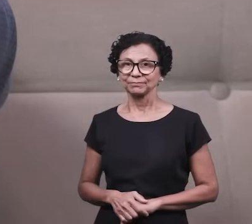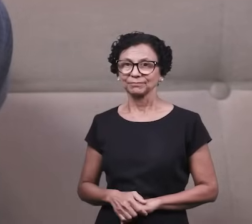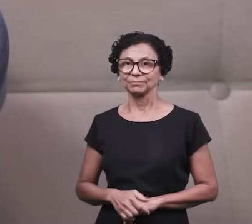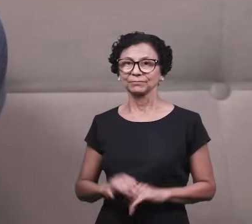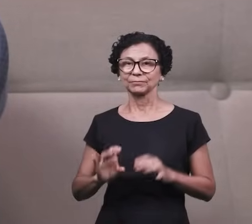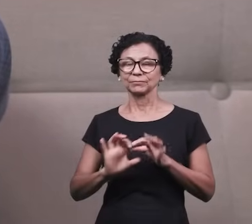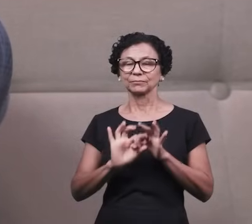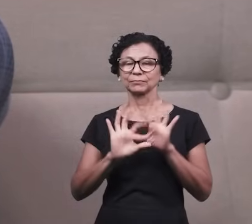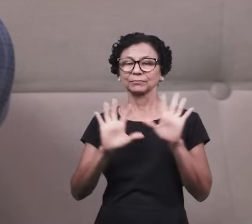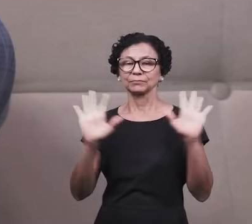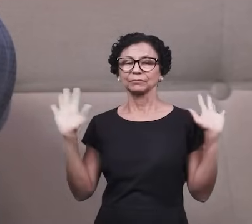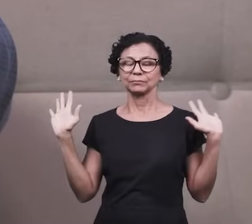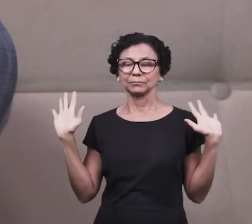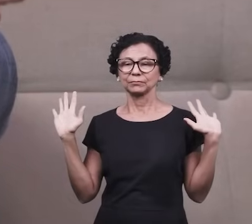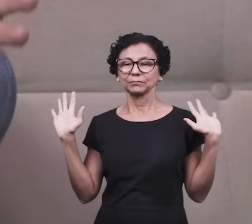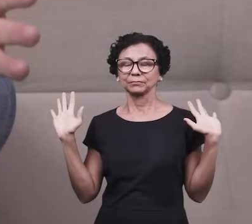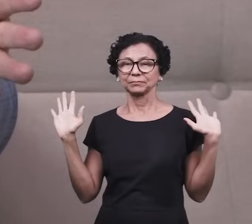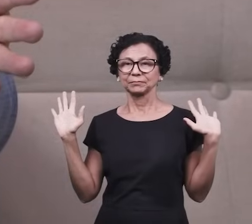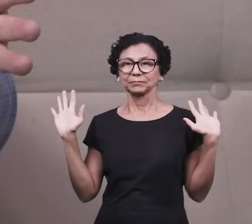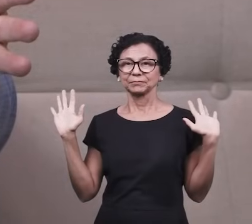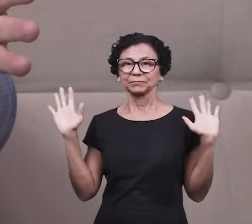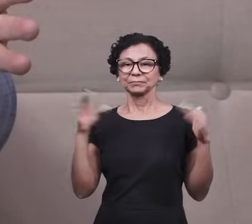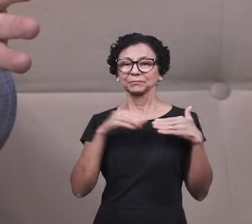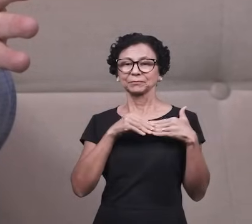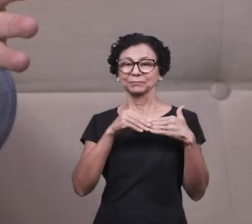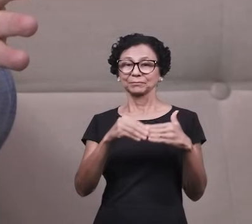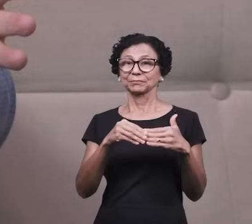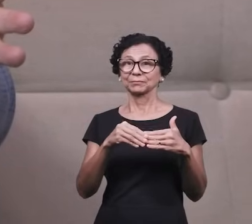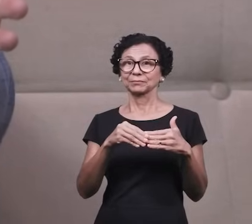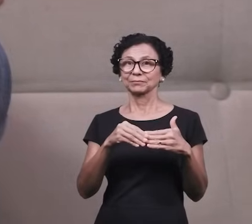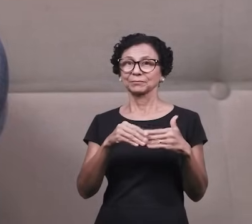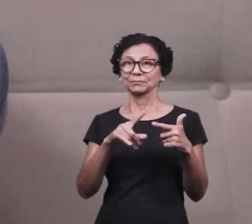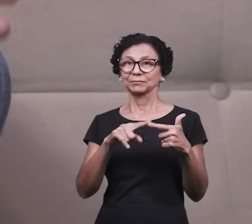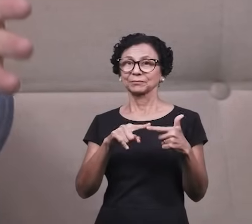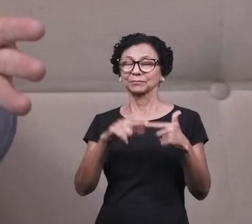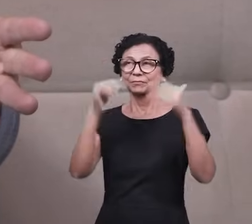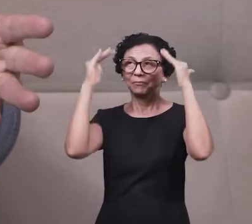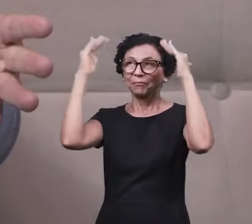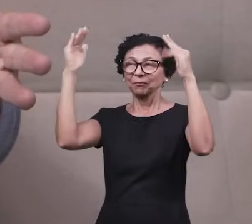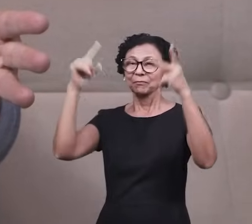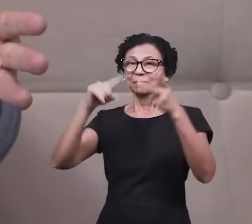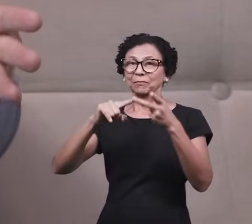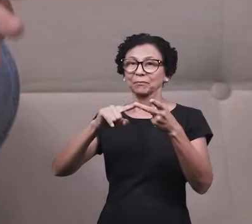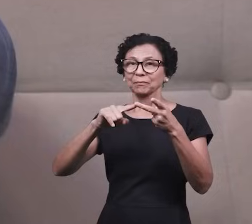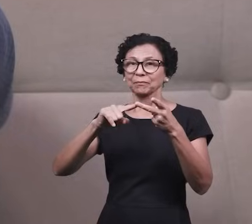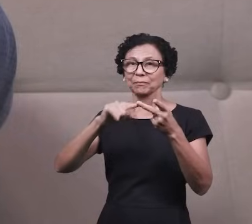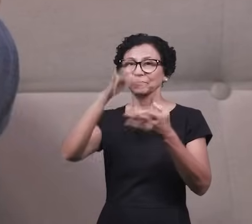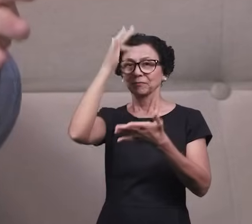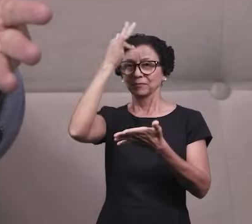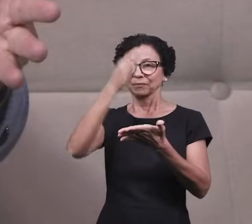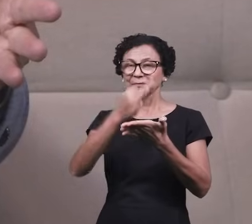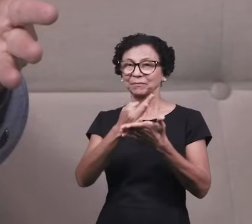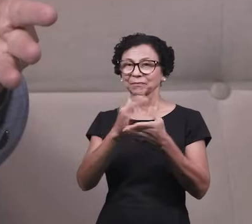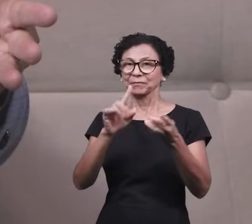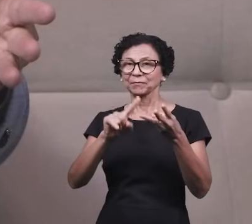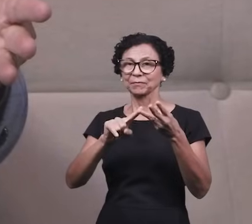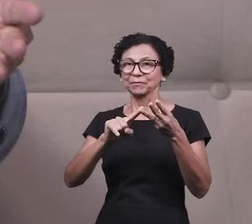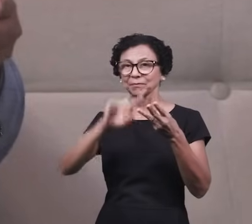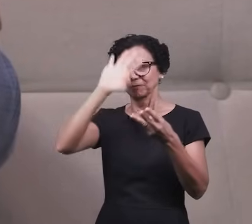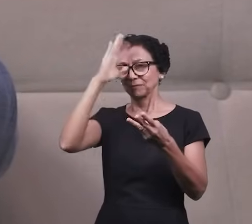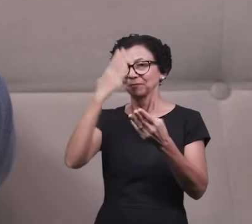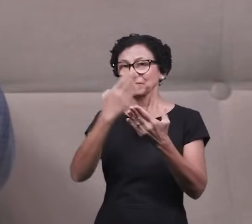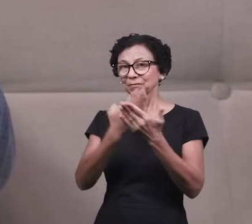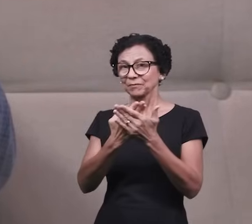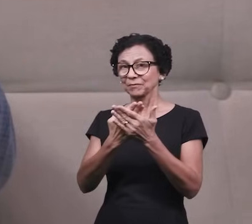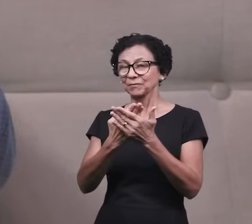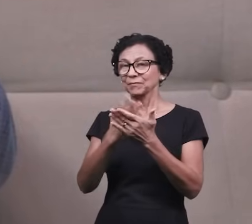te conduzir. Isso é obediência, né? É fé, é confiar no Senhor, né?